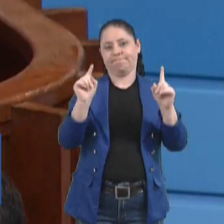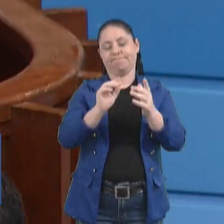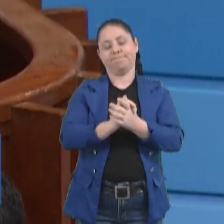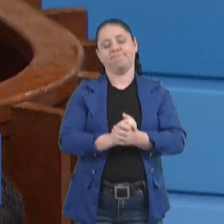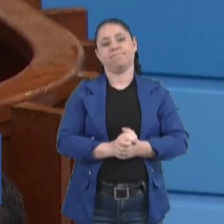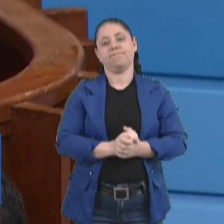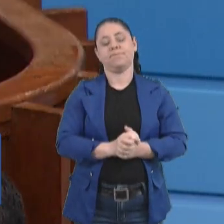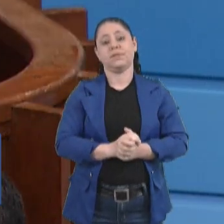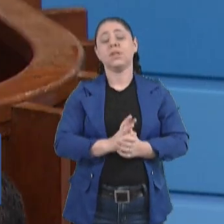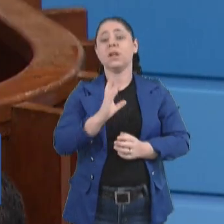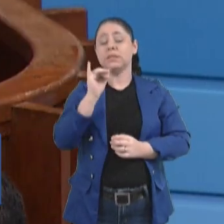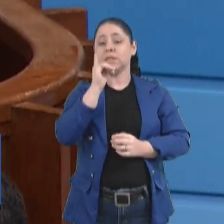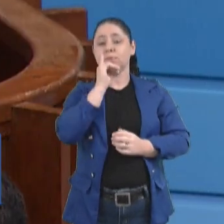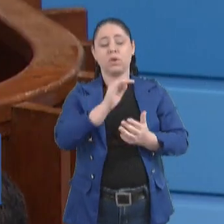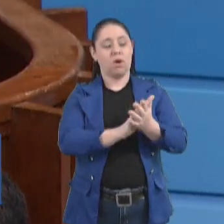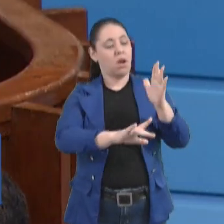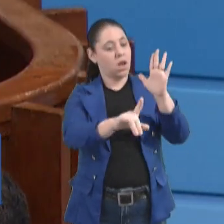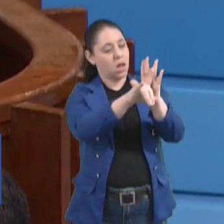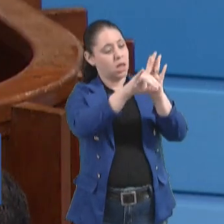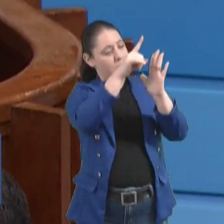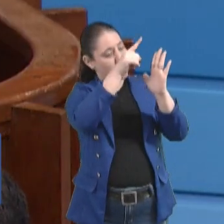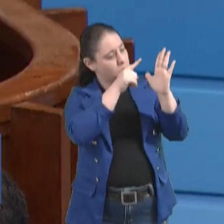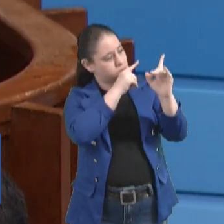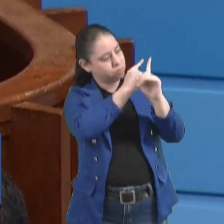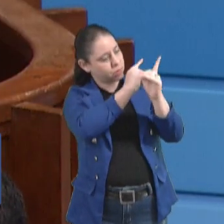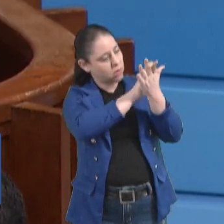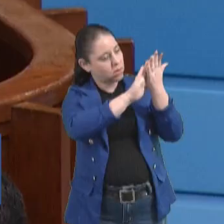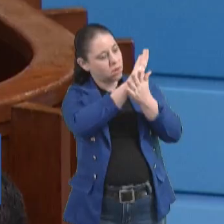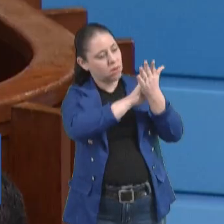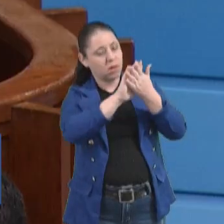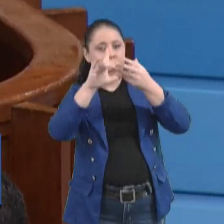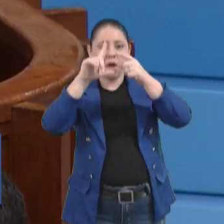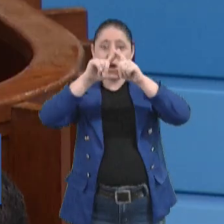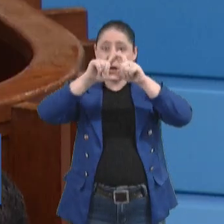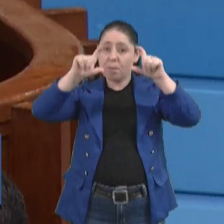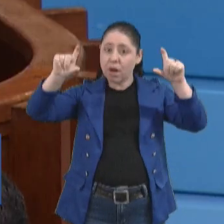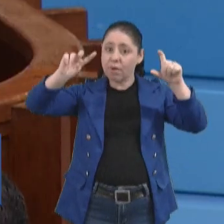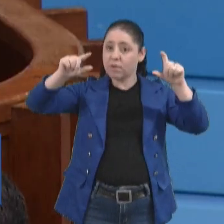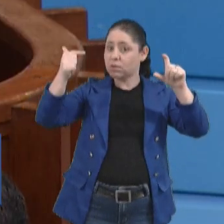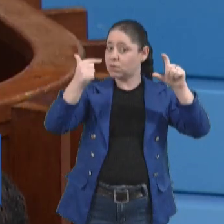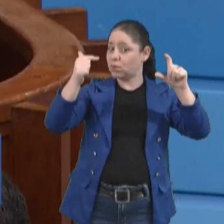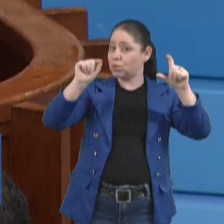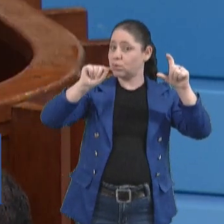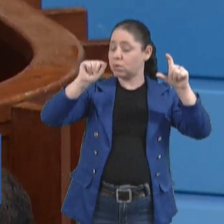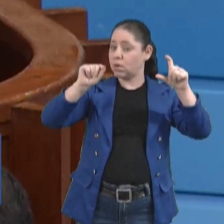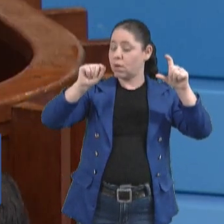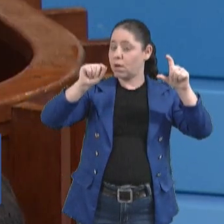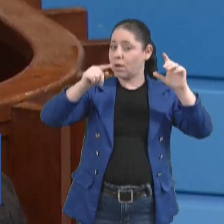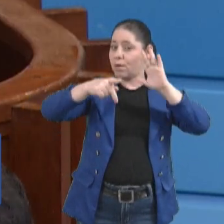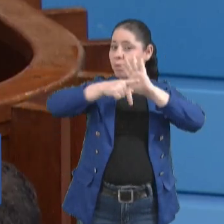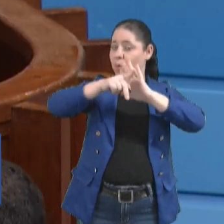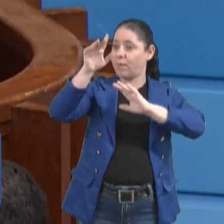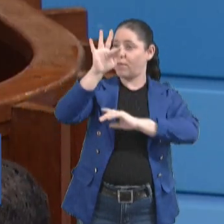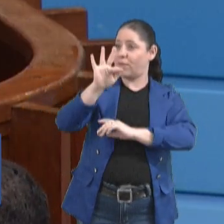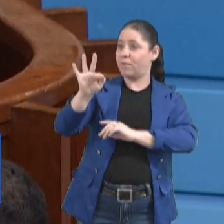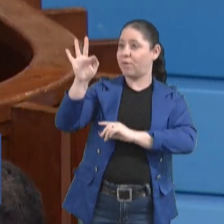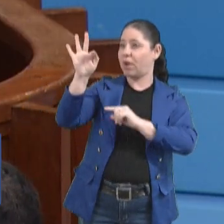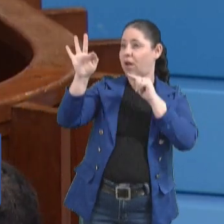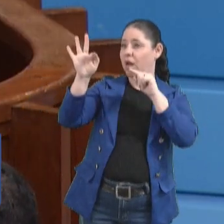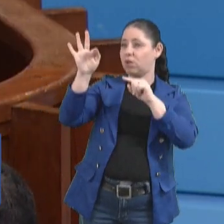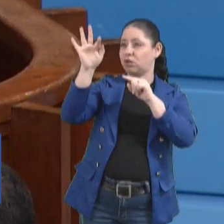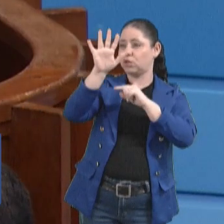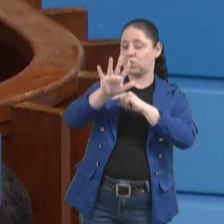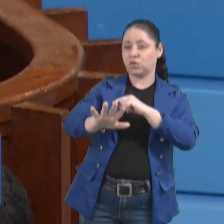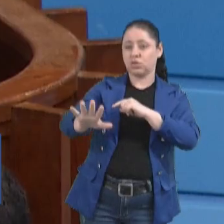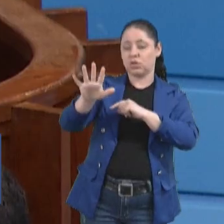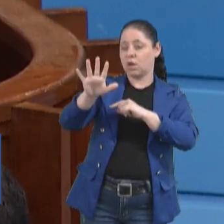não existindo norma federal, o parágrafo 2º nos dá uma outra solução. A competência da União para legislar sobre normas